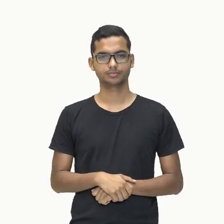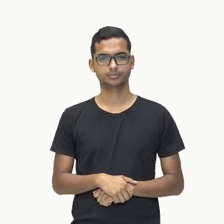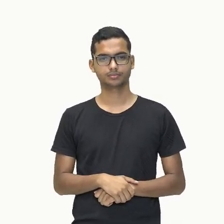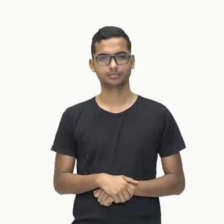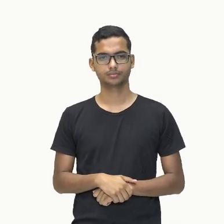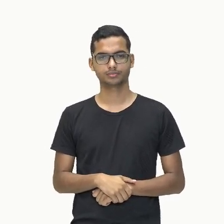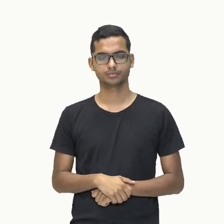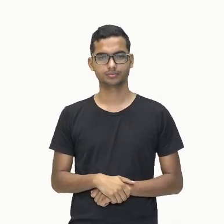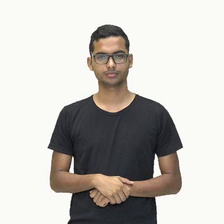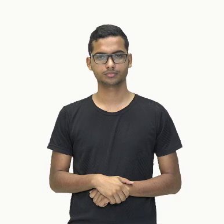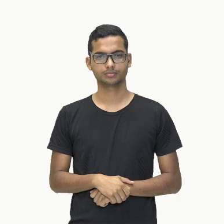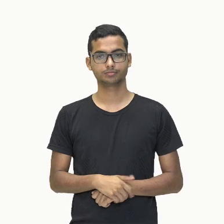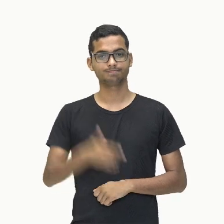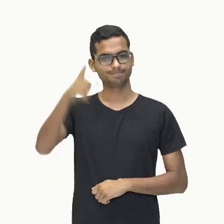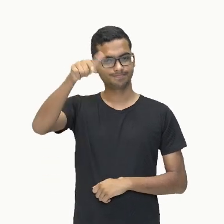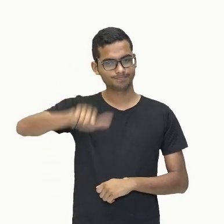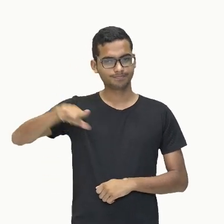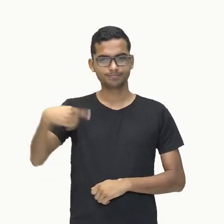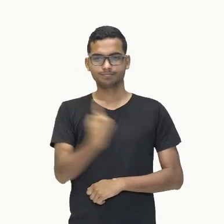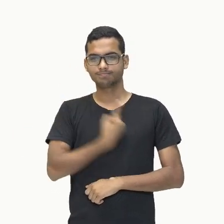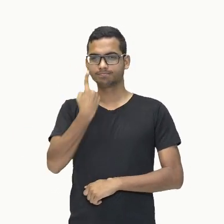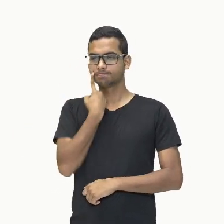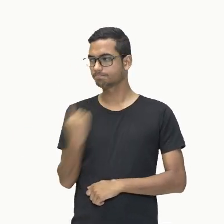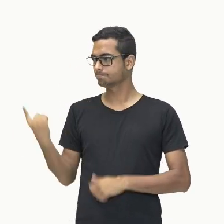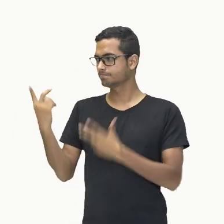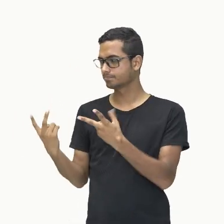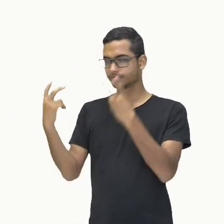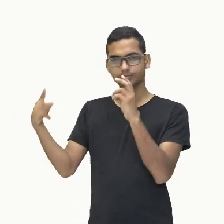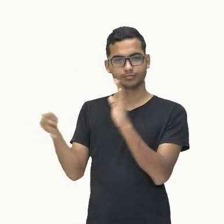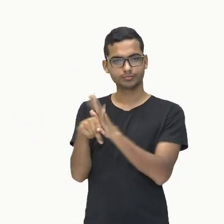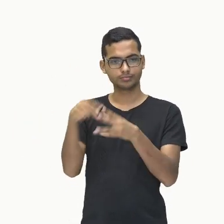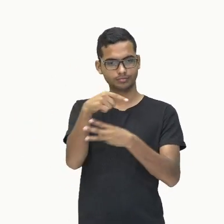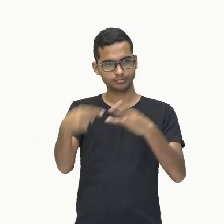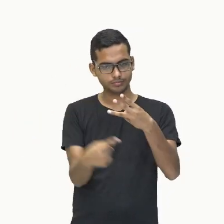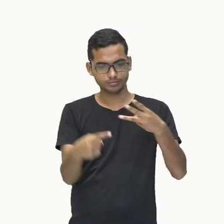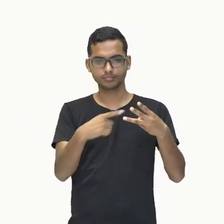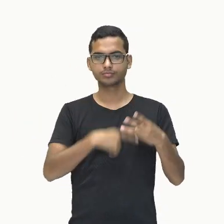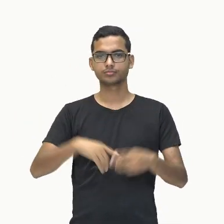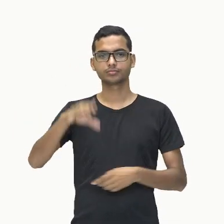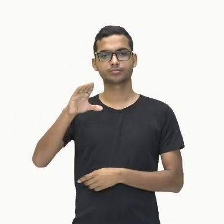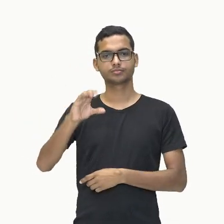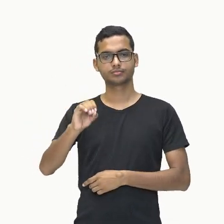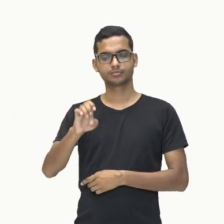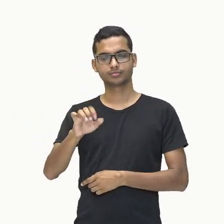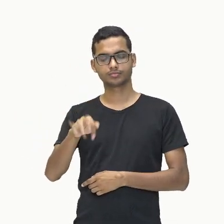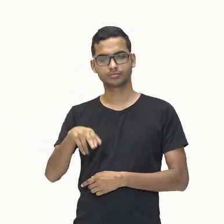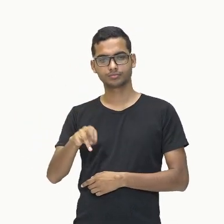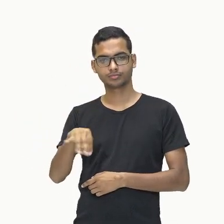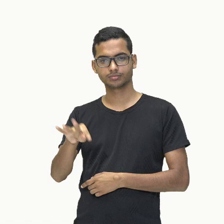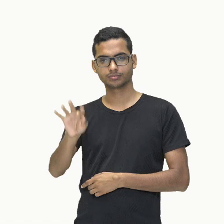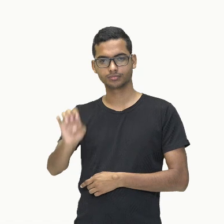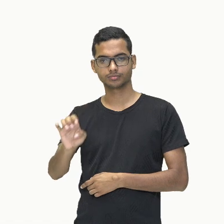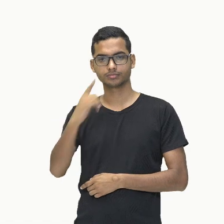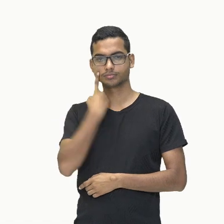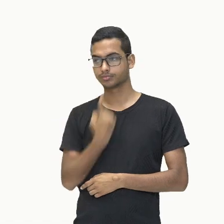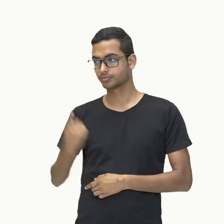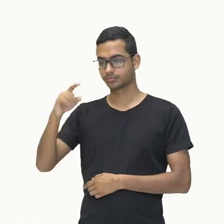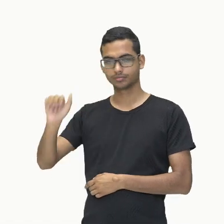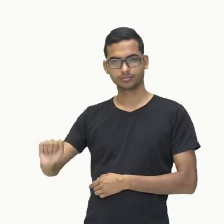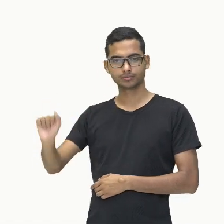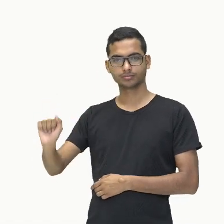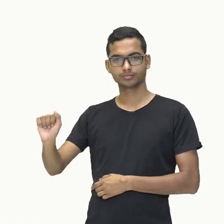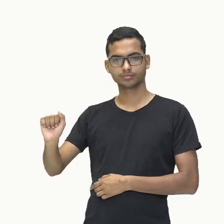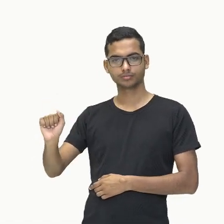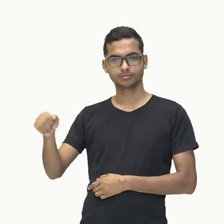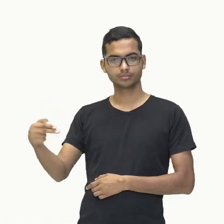Então, aqui, novamente, nós vamos identificar os três coeficientes. Nós vamos identificar aqui o coeficiente A, o